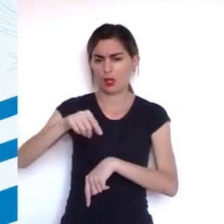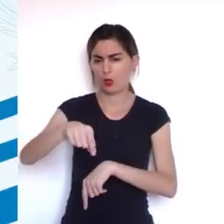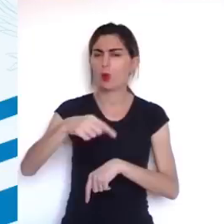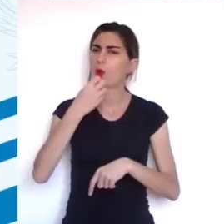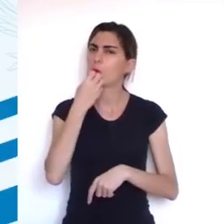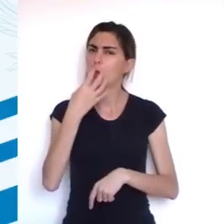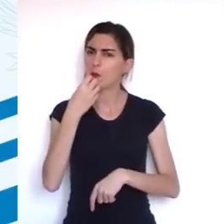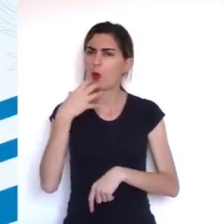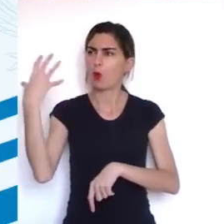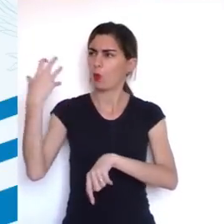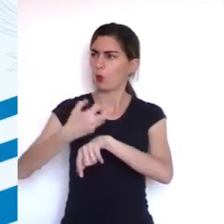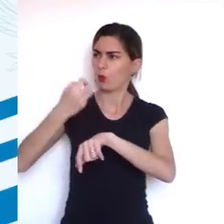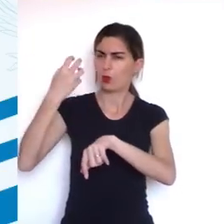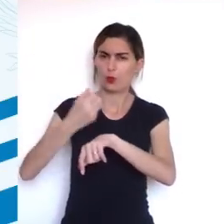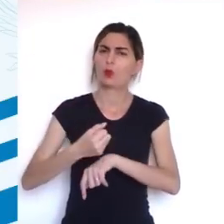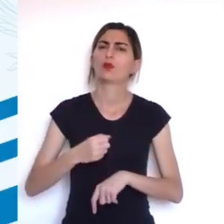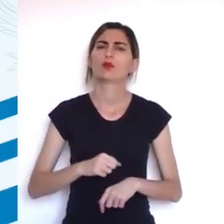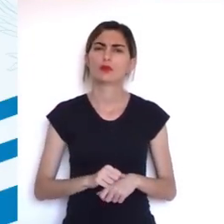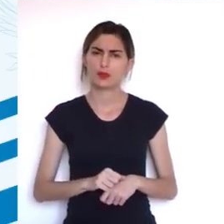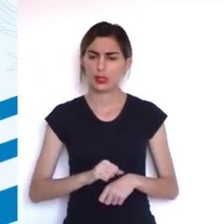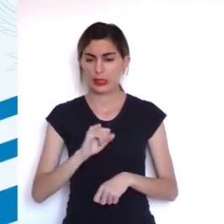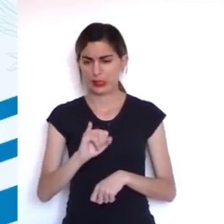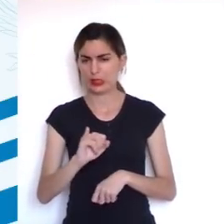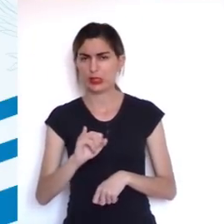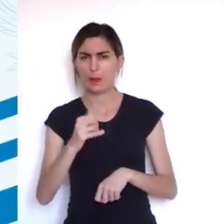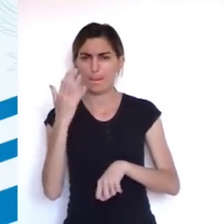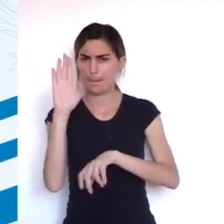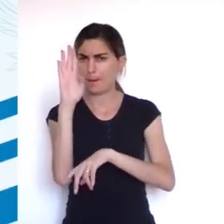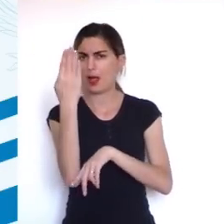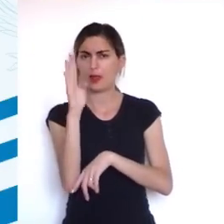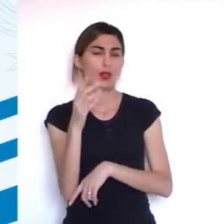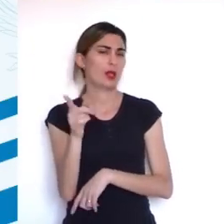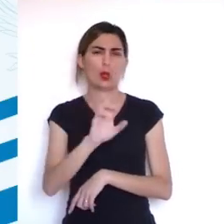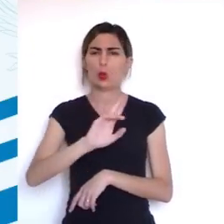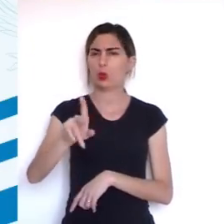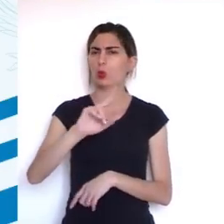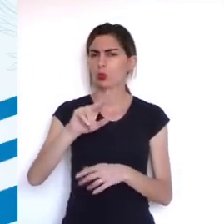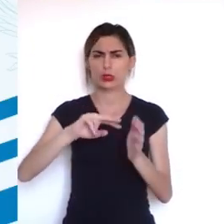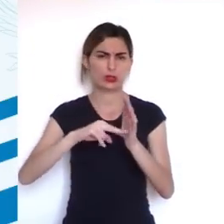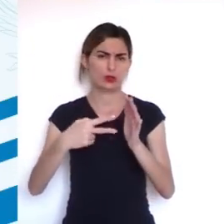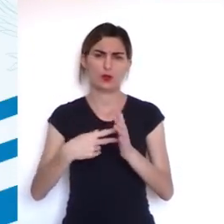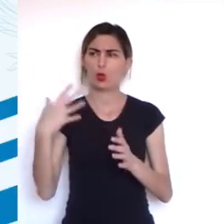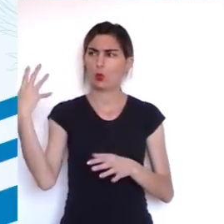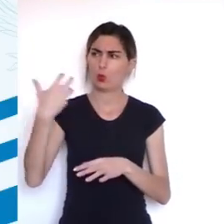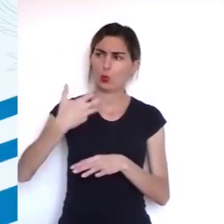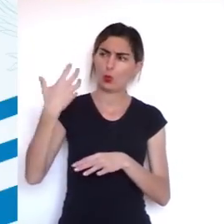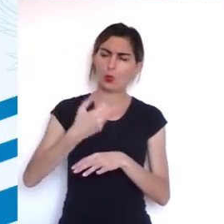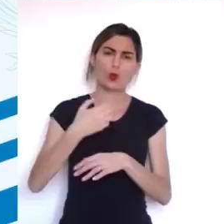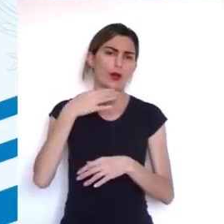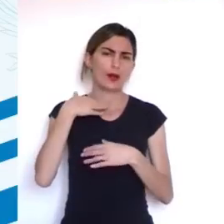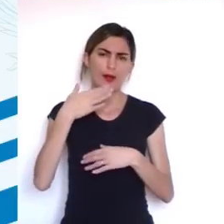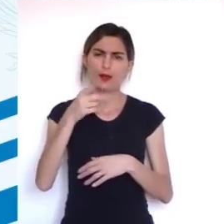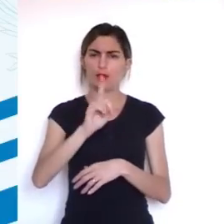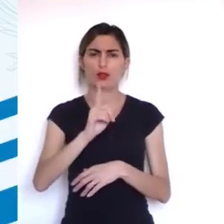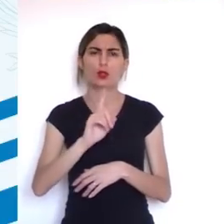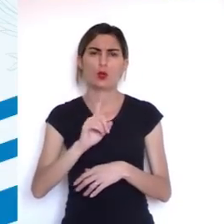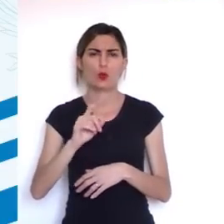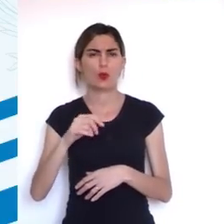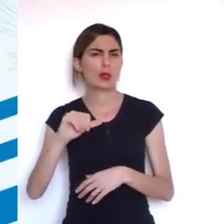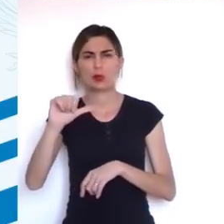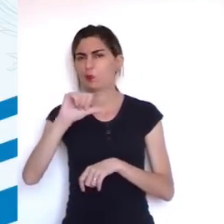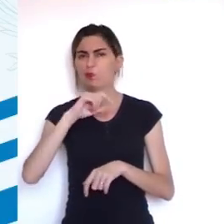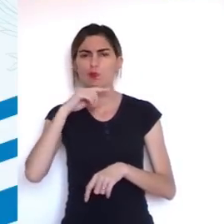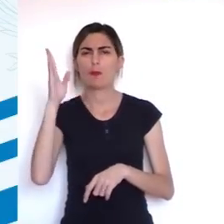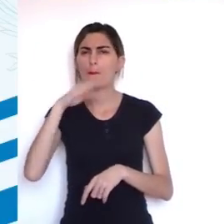metálico, ele é um bom condutor. Se ele é de madeira, não é que ele não seja um bom condutor, ele é